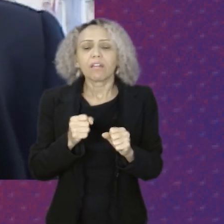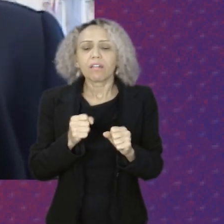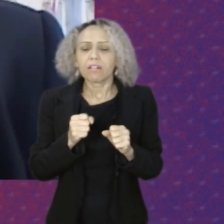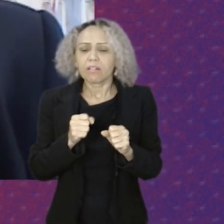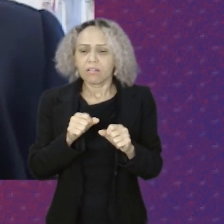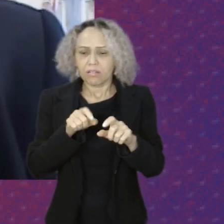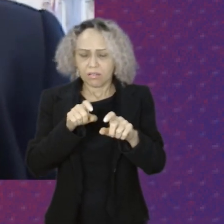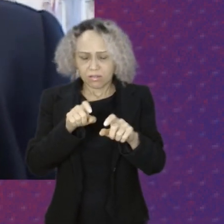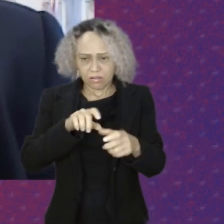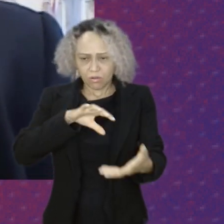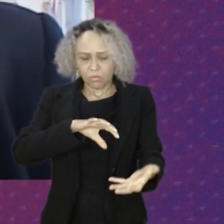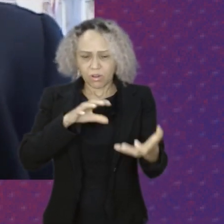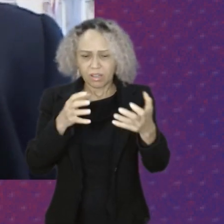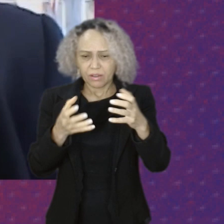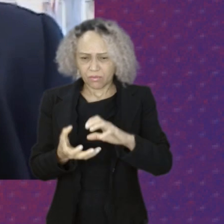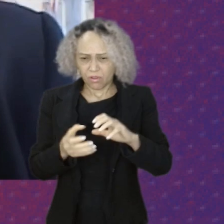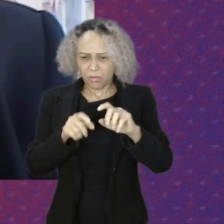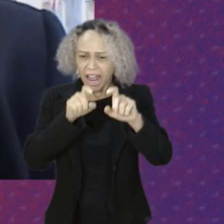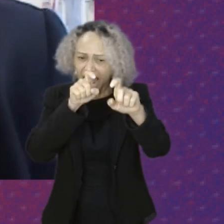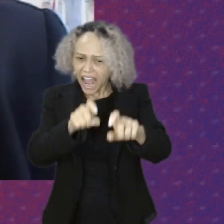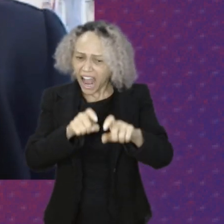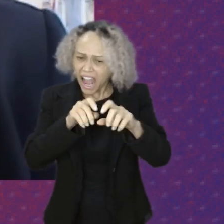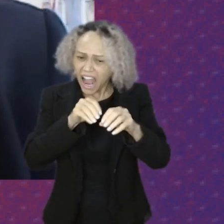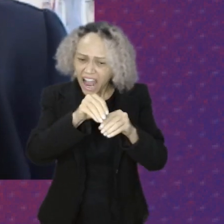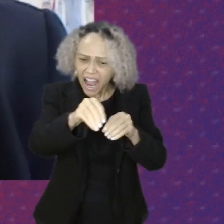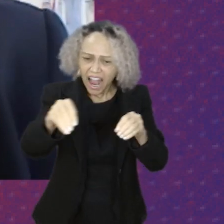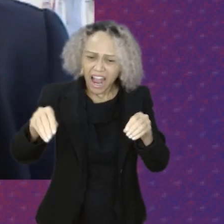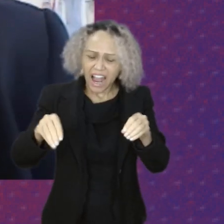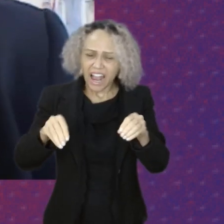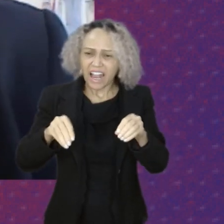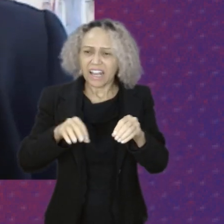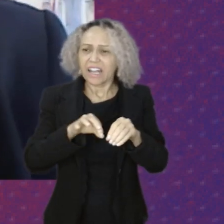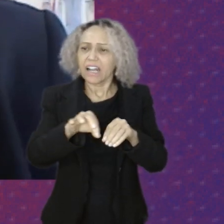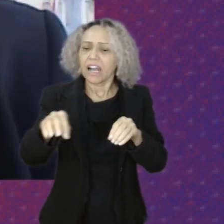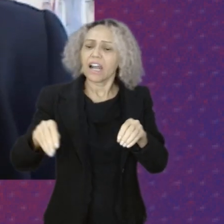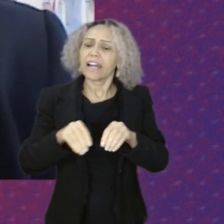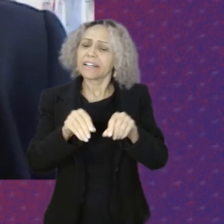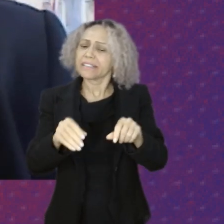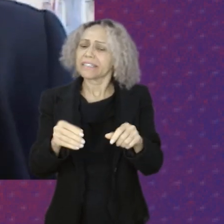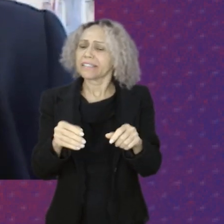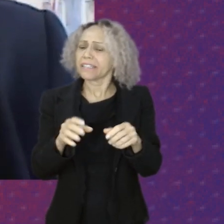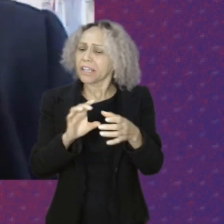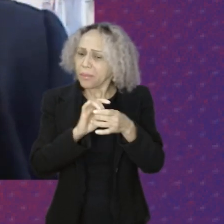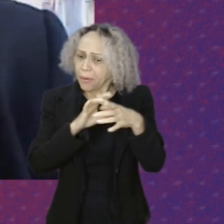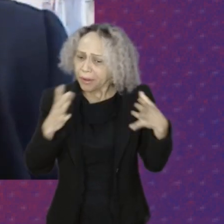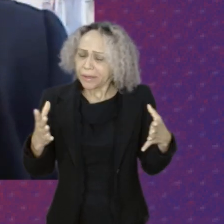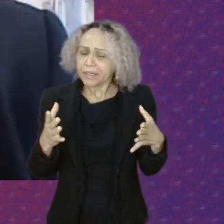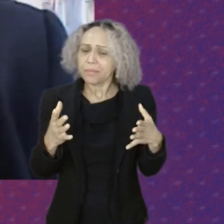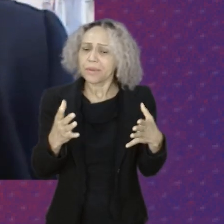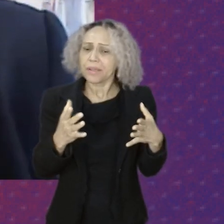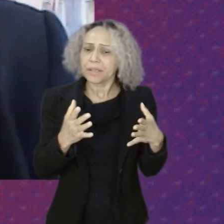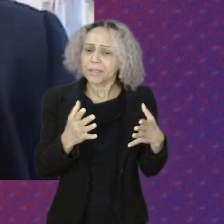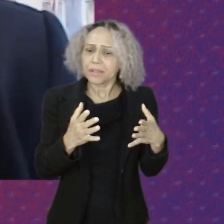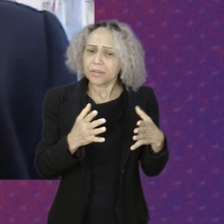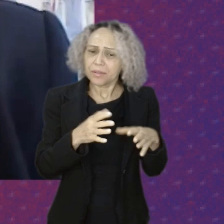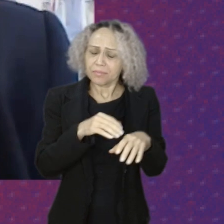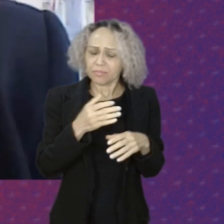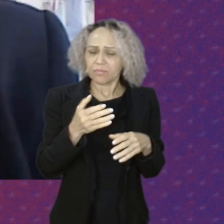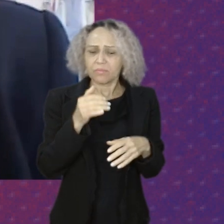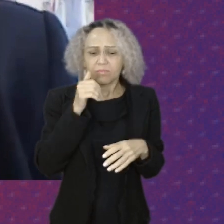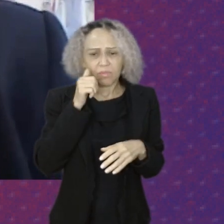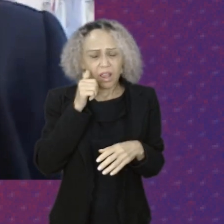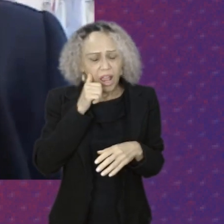país, democraticamente, e defende que as mulheres, elas tenham a titularidade da terra no nosso